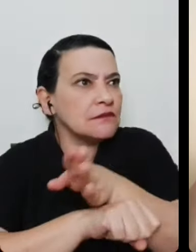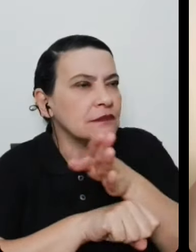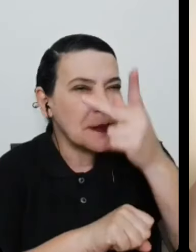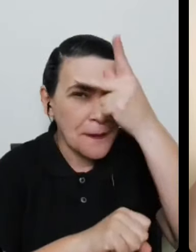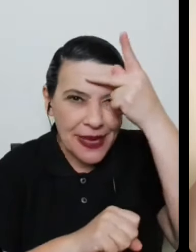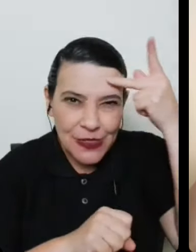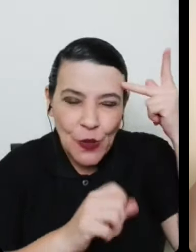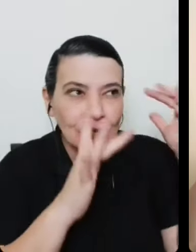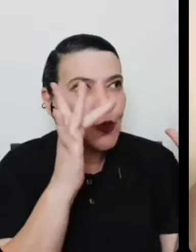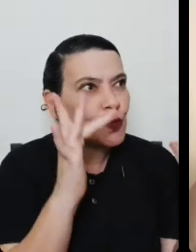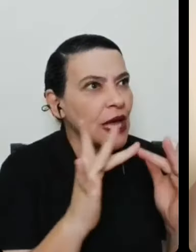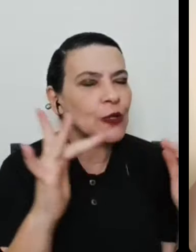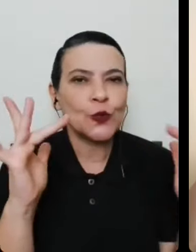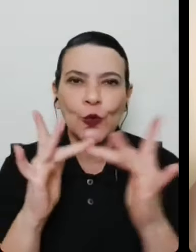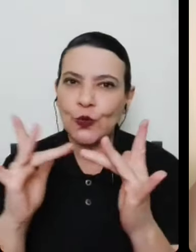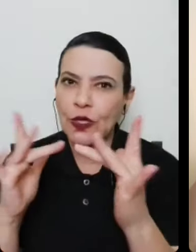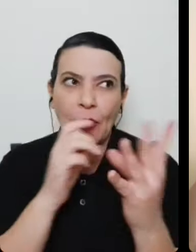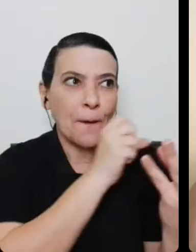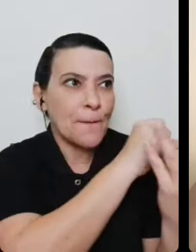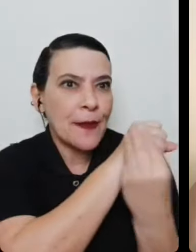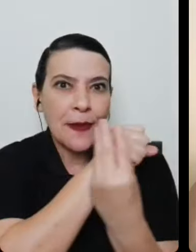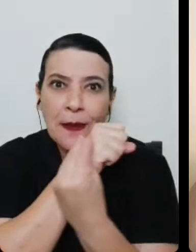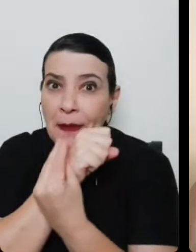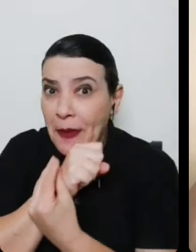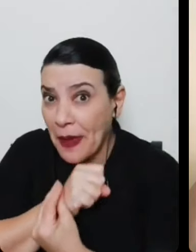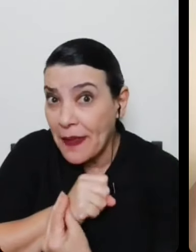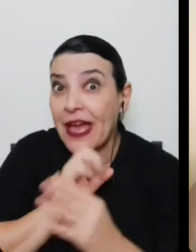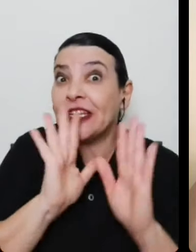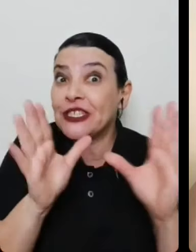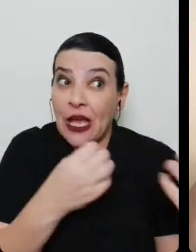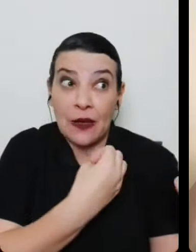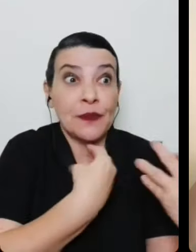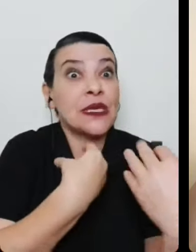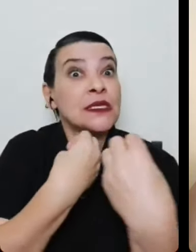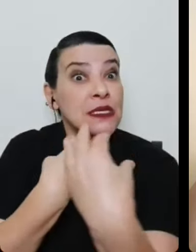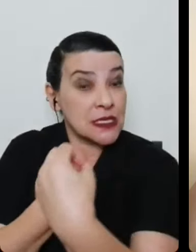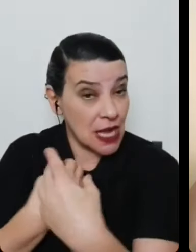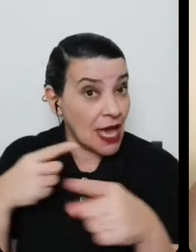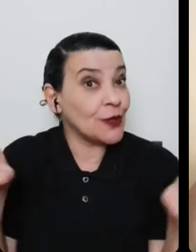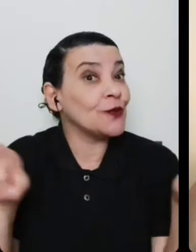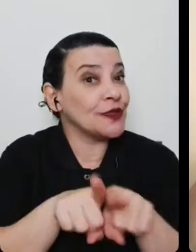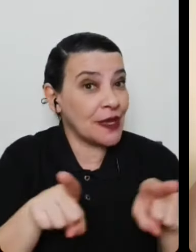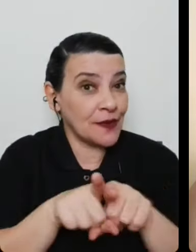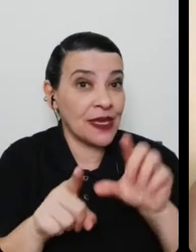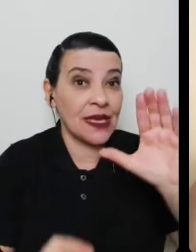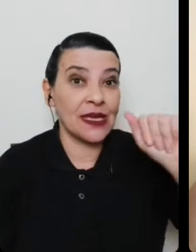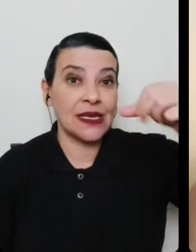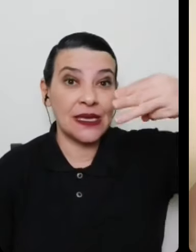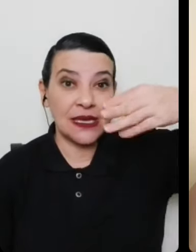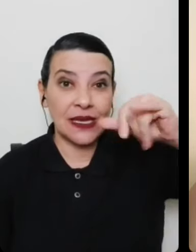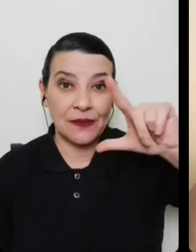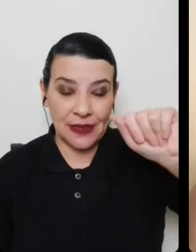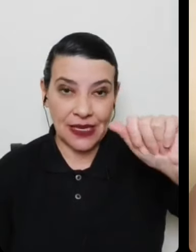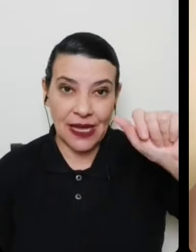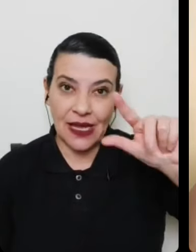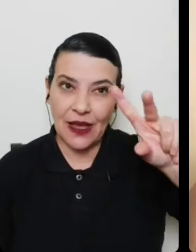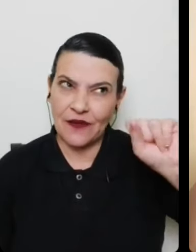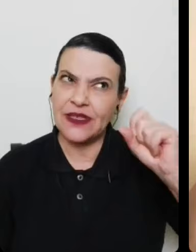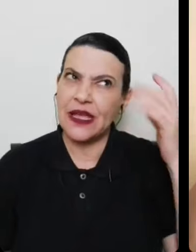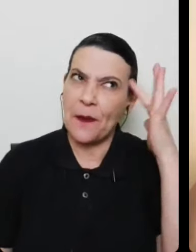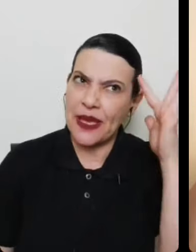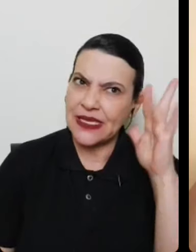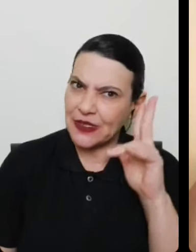que conheci e que ainda vou conhecer, que já me ensinaram, inclusive a Camila Alves, se é essa mesmo que eu estou pensando que